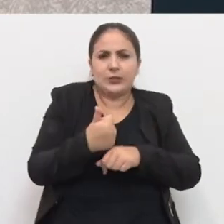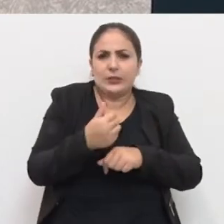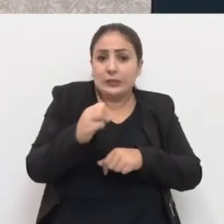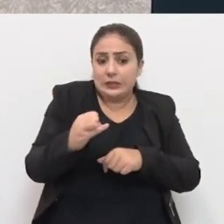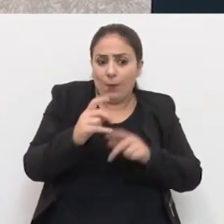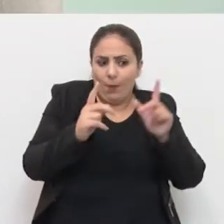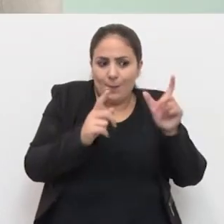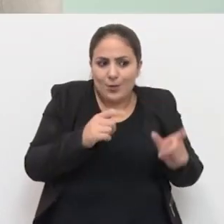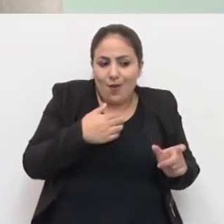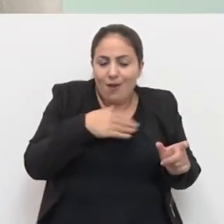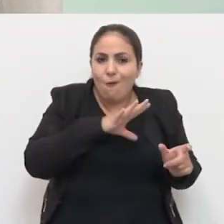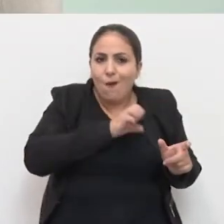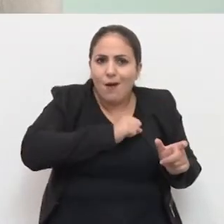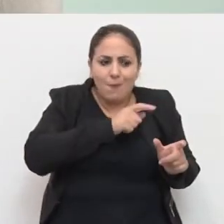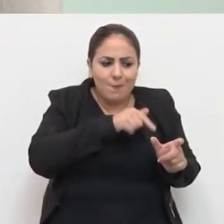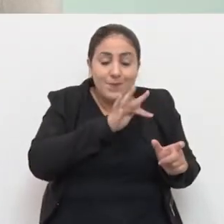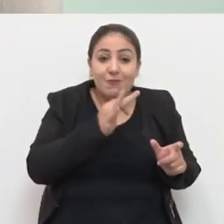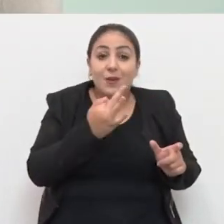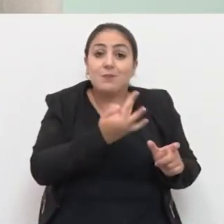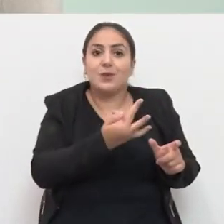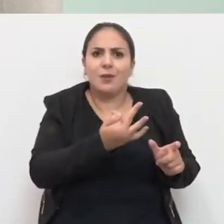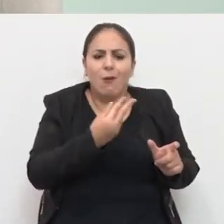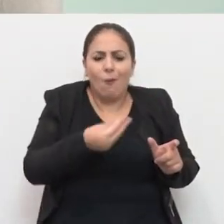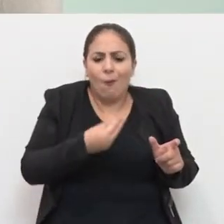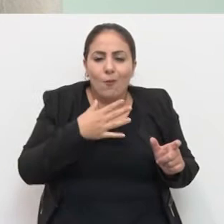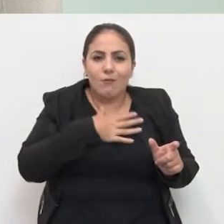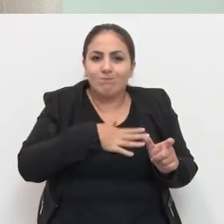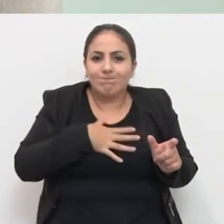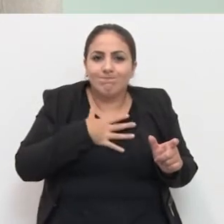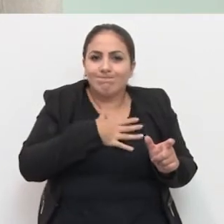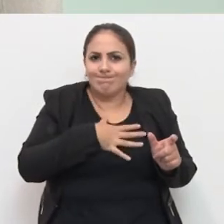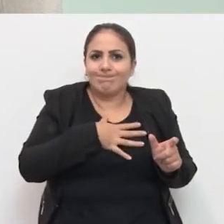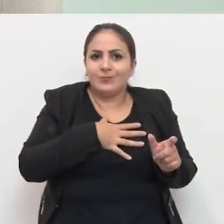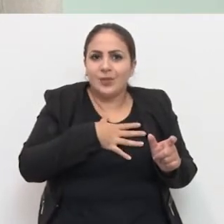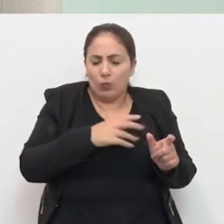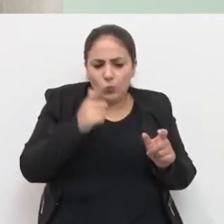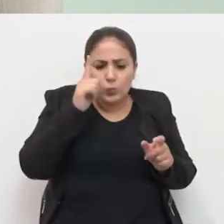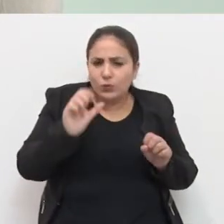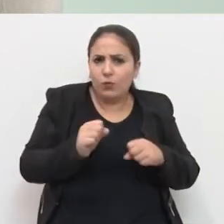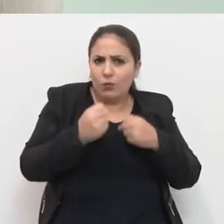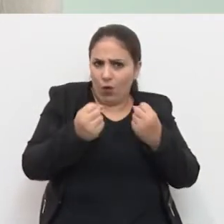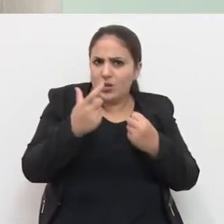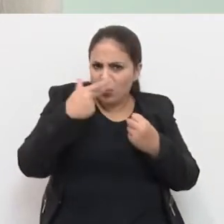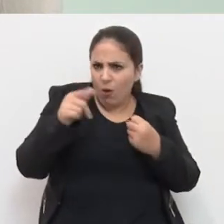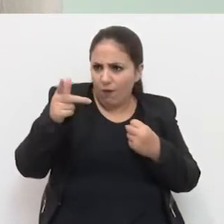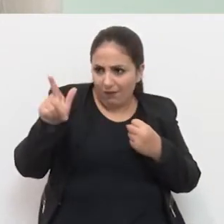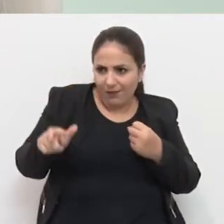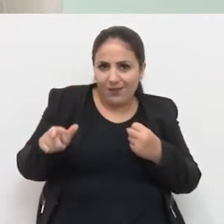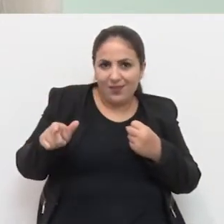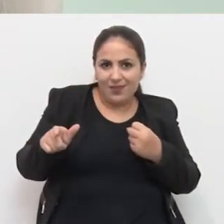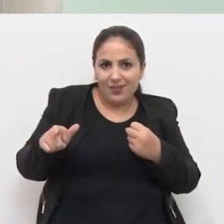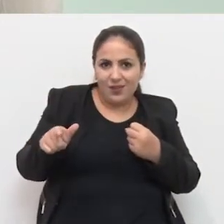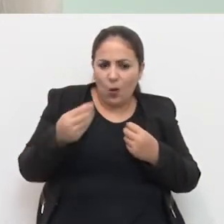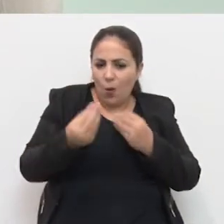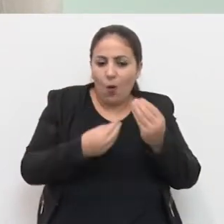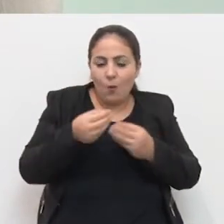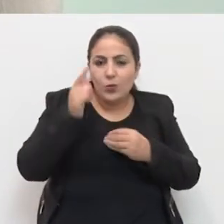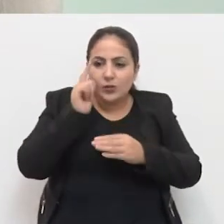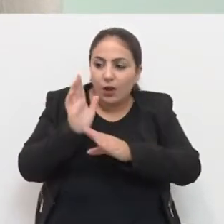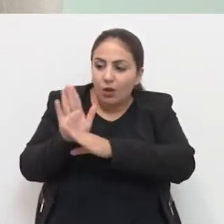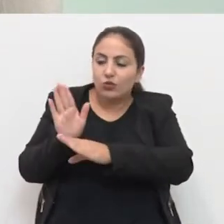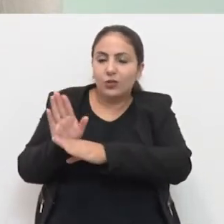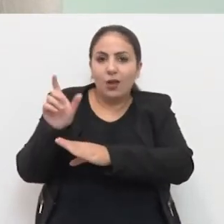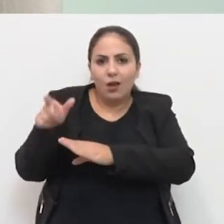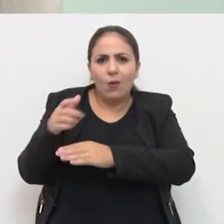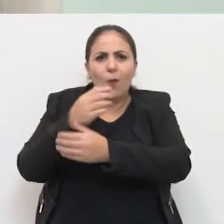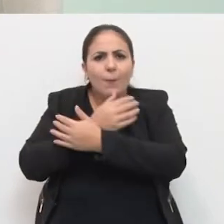alguém que eu amo, se fosse alguém da minha família, como é que eu ia reagir, né? Eu estaria tão forte quanto essa pessoa, de que forma eu posso ajudar